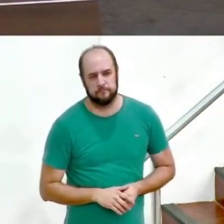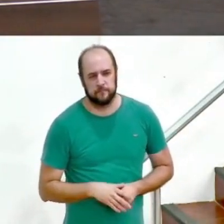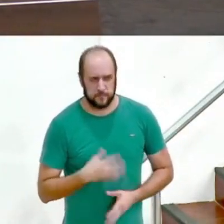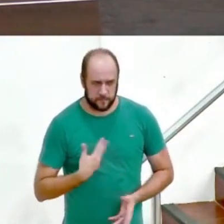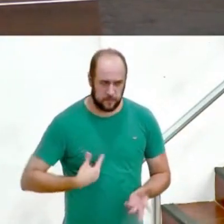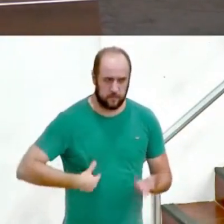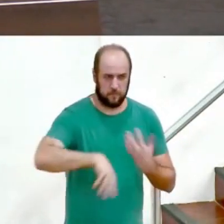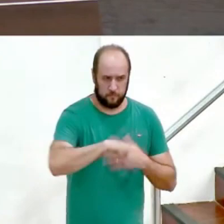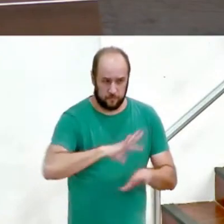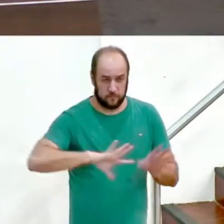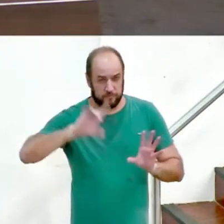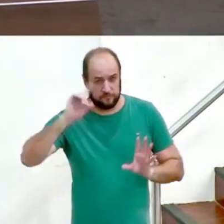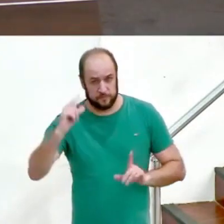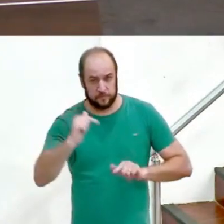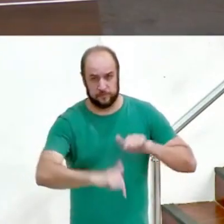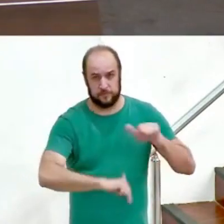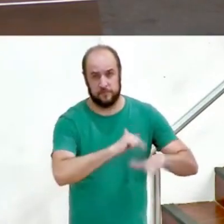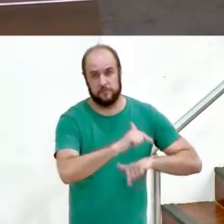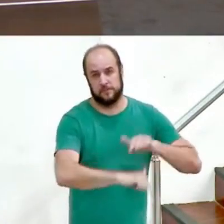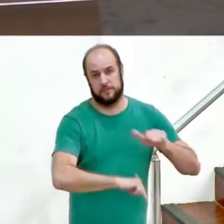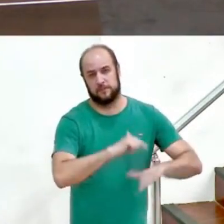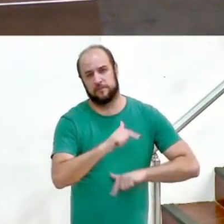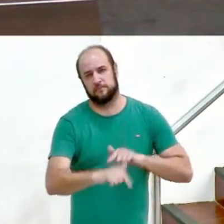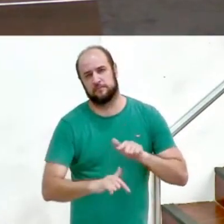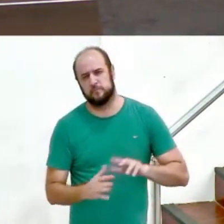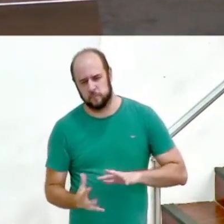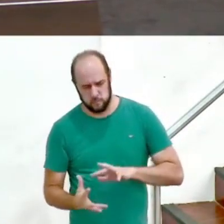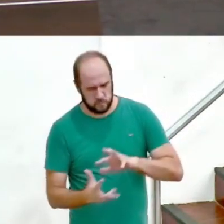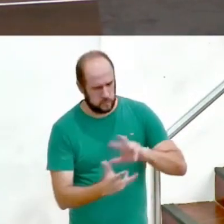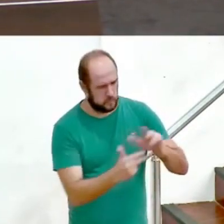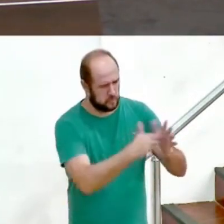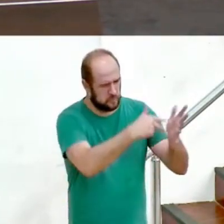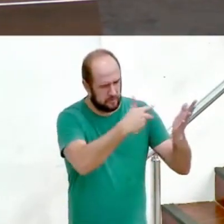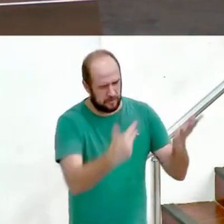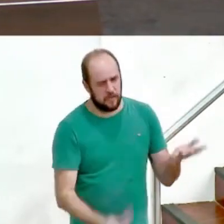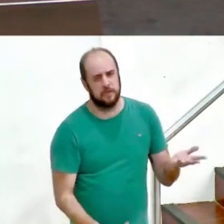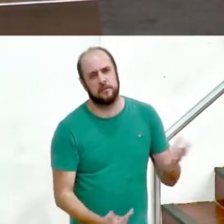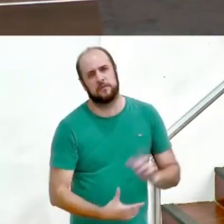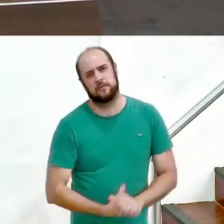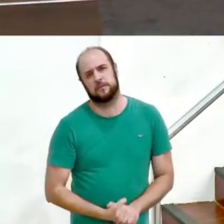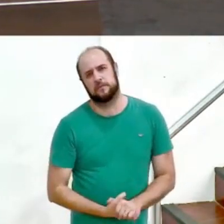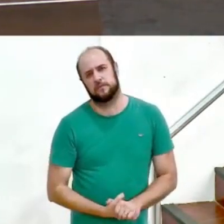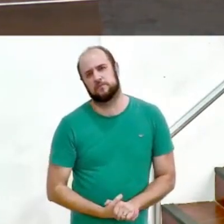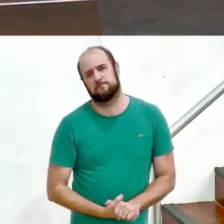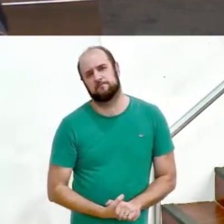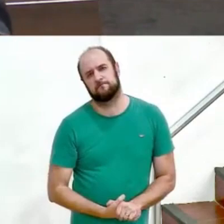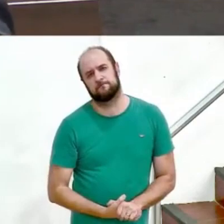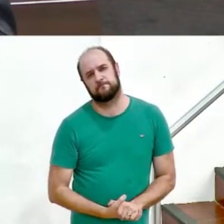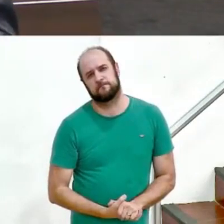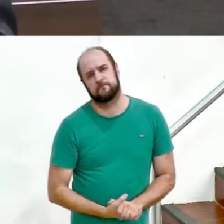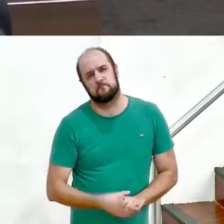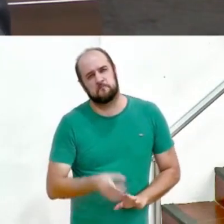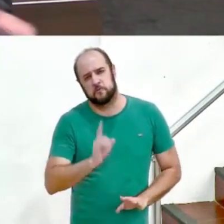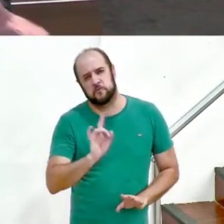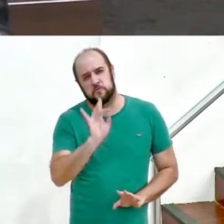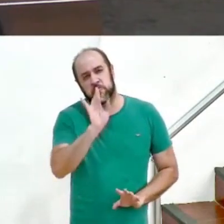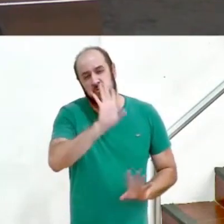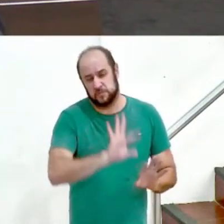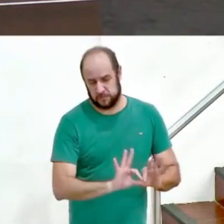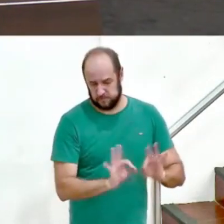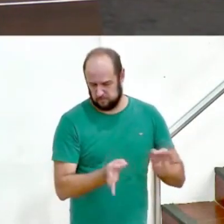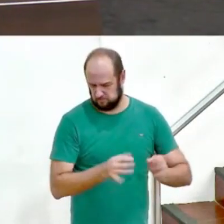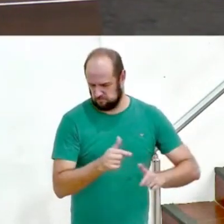Deus da obra, no mundo caído, é muito mais do que simplesmente fazer a obra